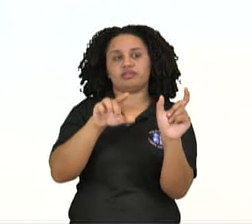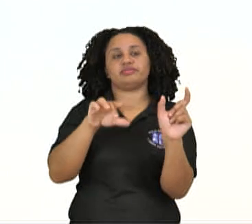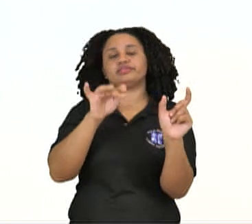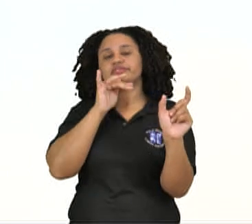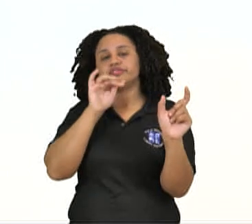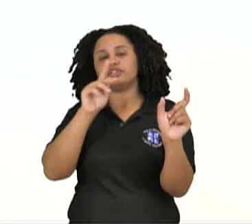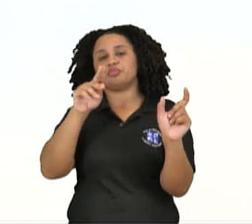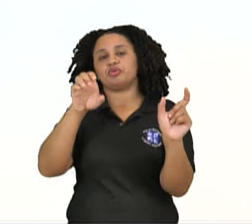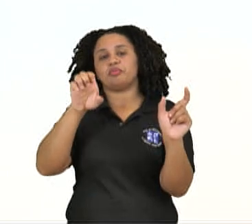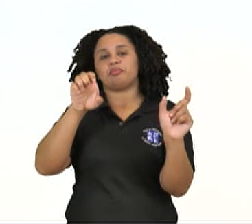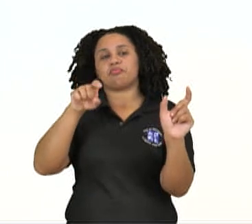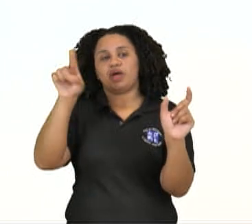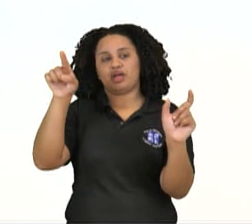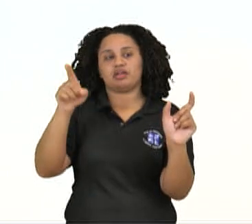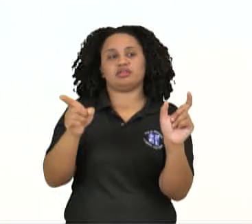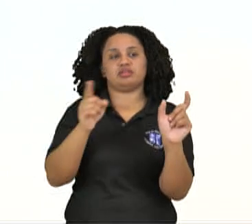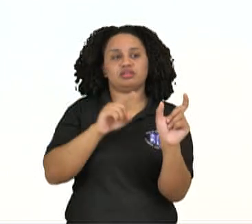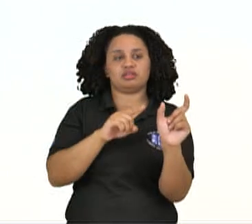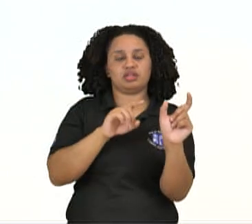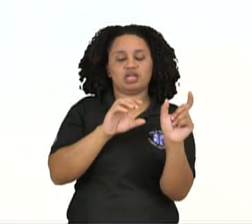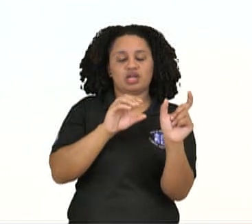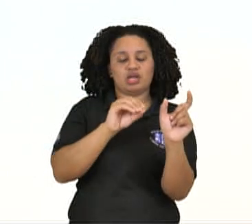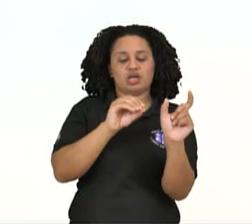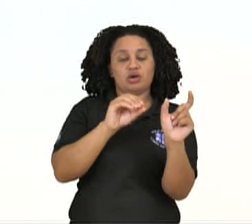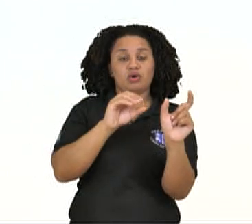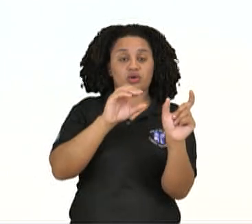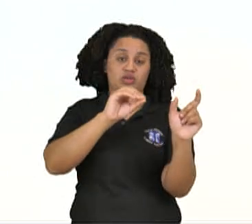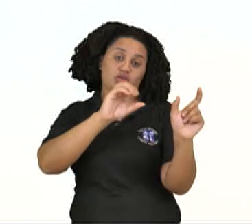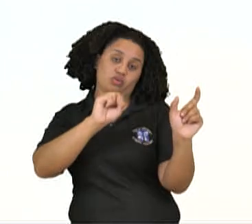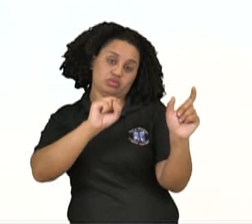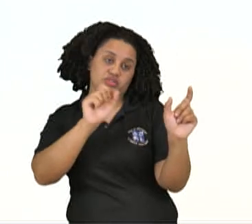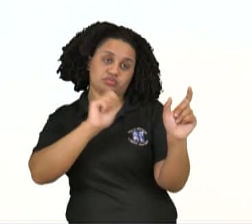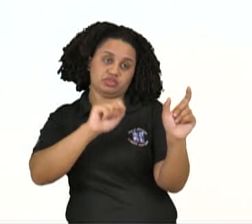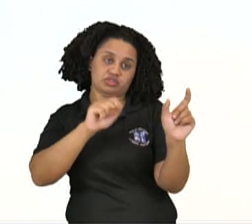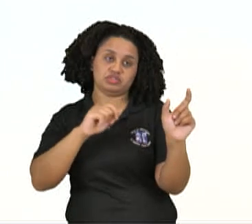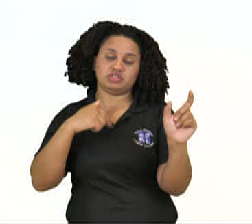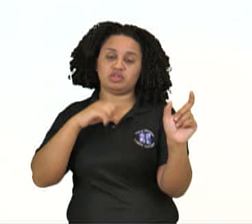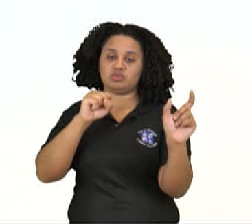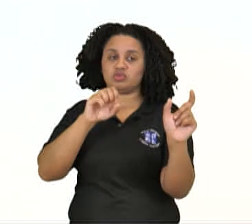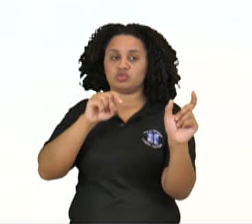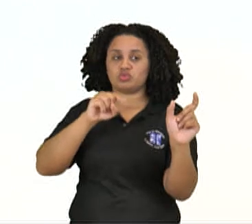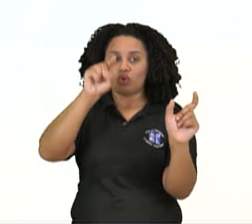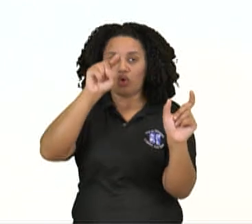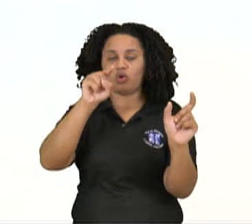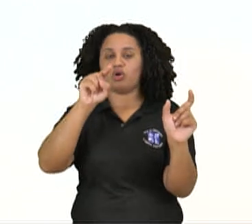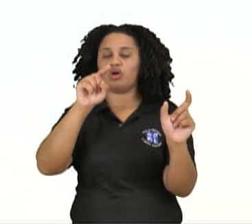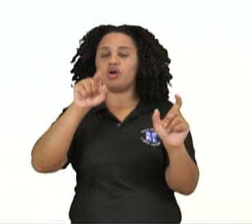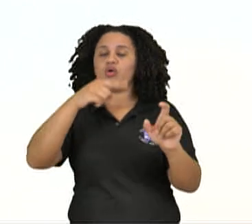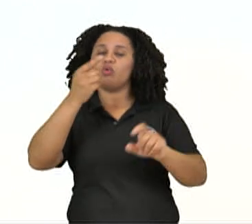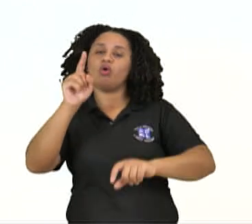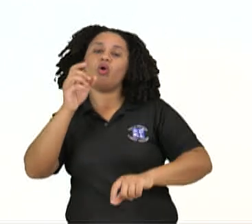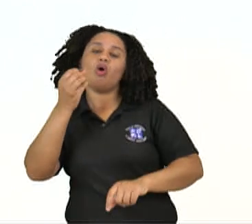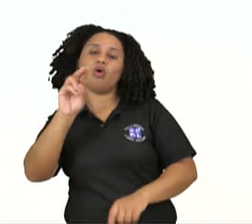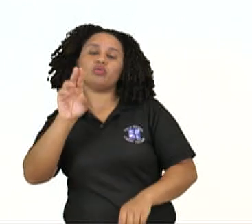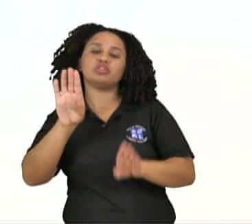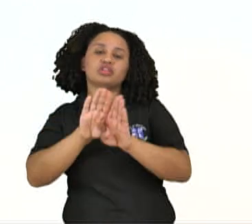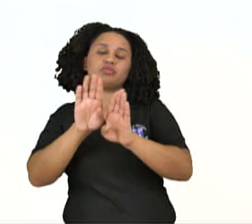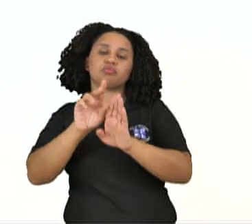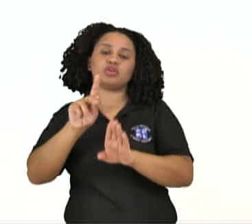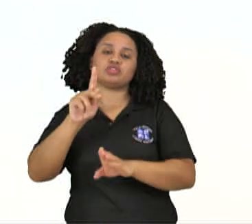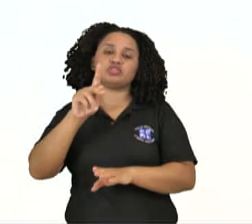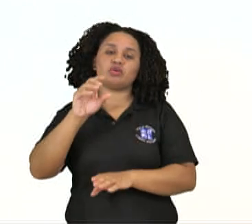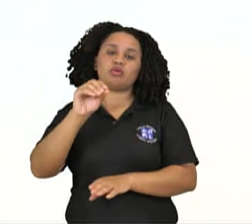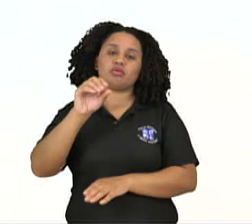palavra só e pôs. Percebo que eu tenho vogal aberta, vogal fechada, dependendo se o acento é agudo ou